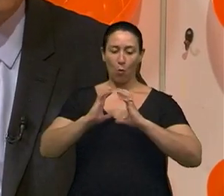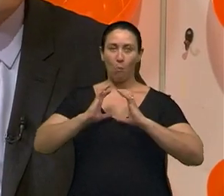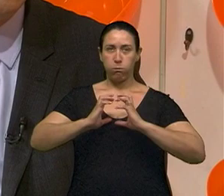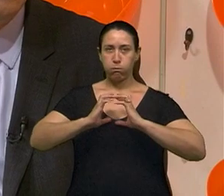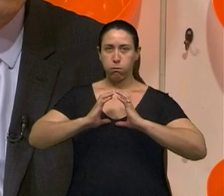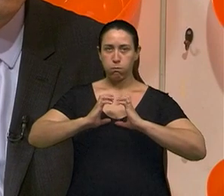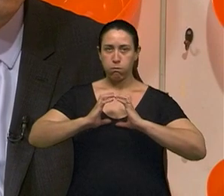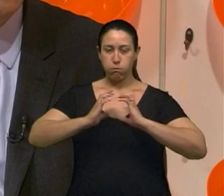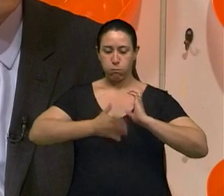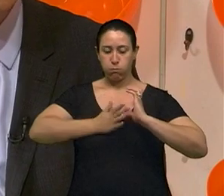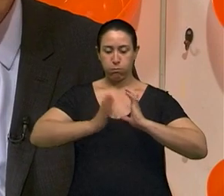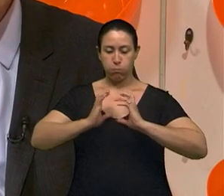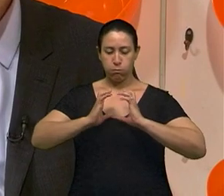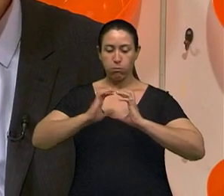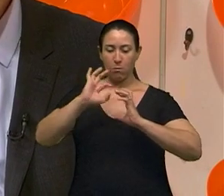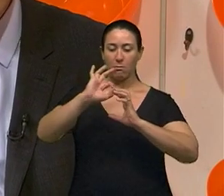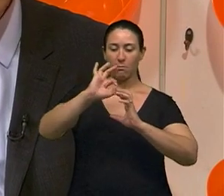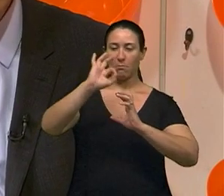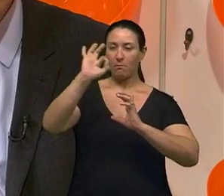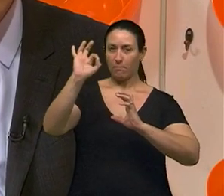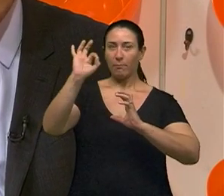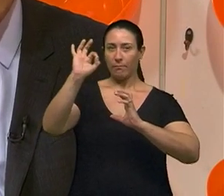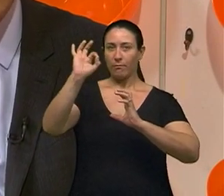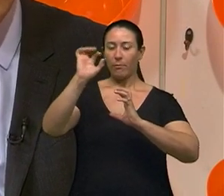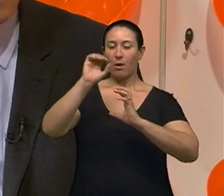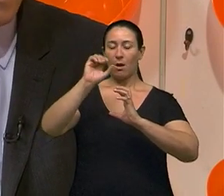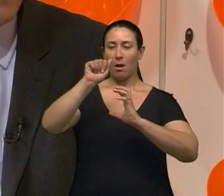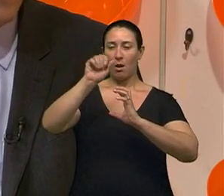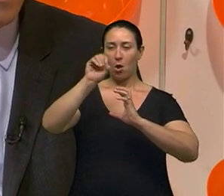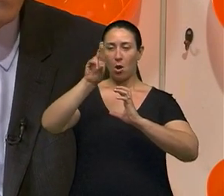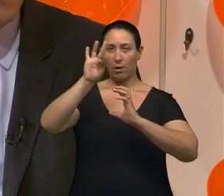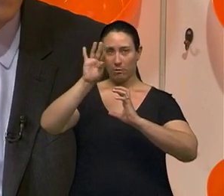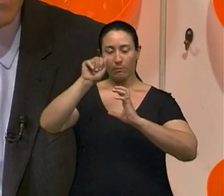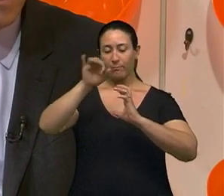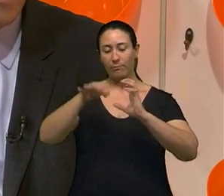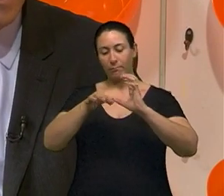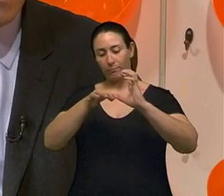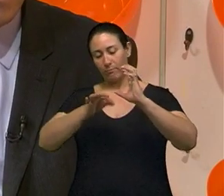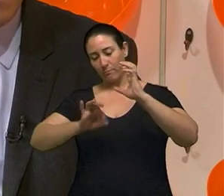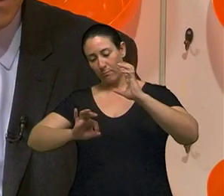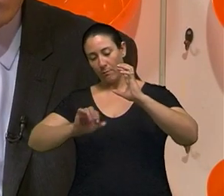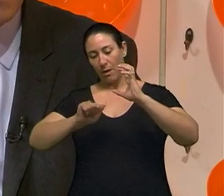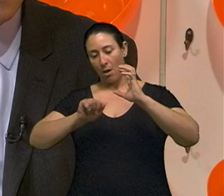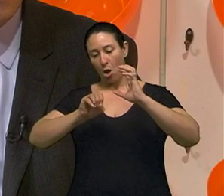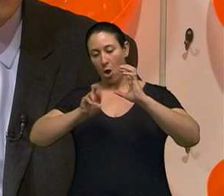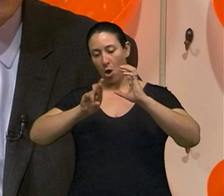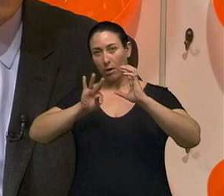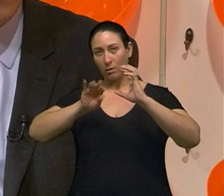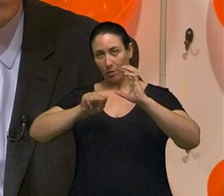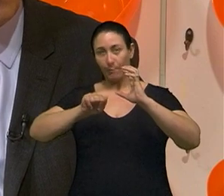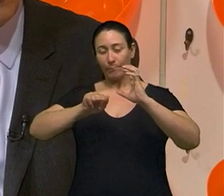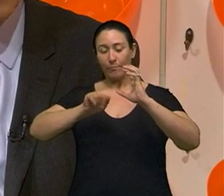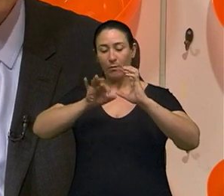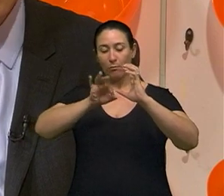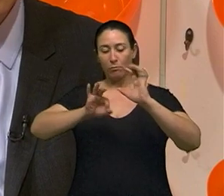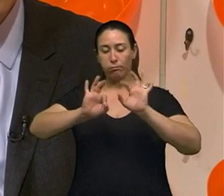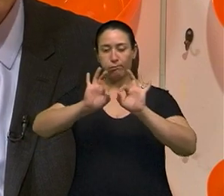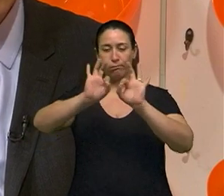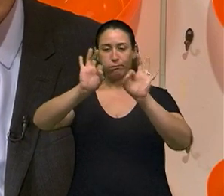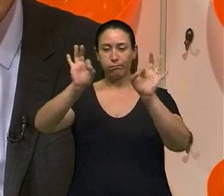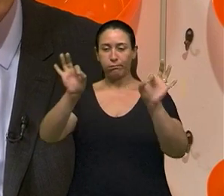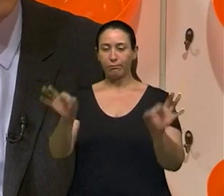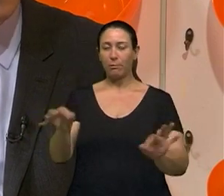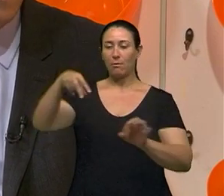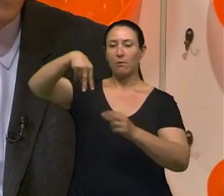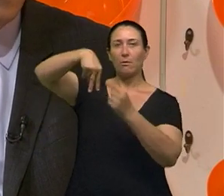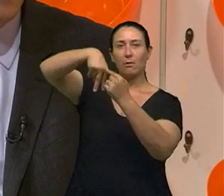do tórax e na altura do umbigo na barriga ela se divide pras artérias das pernas então é a maior artéria em